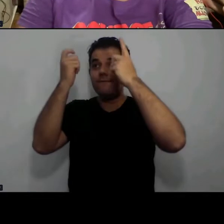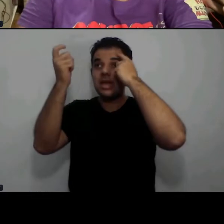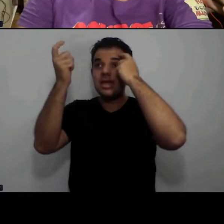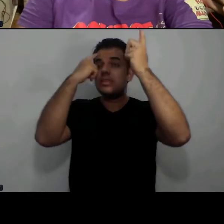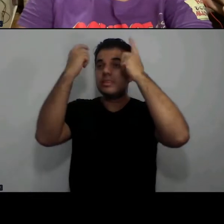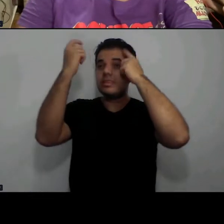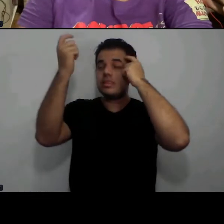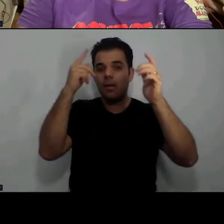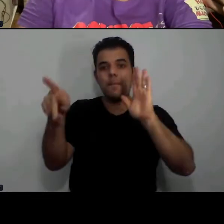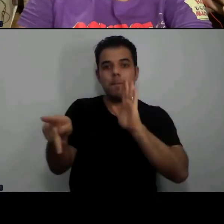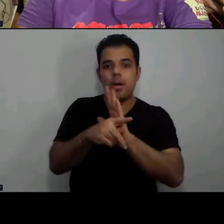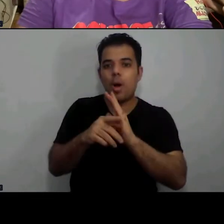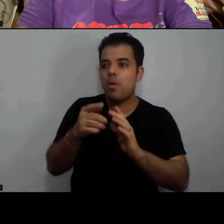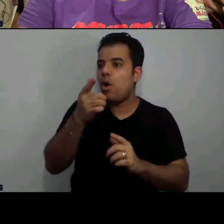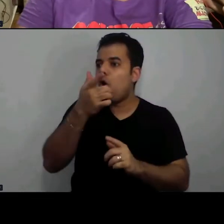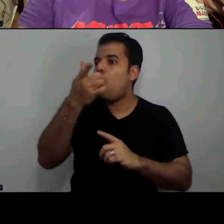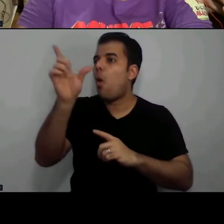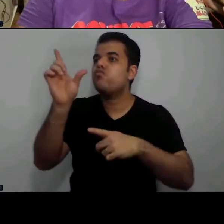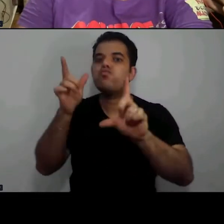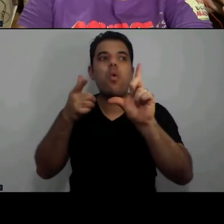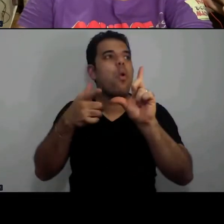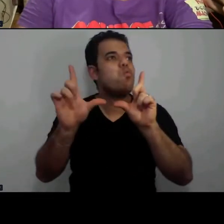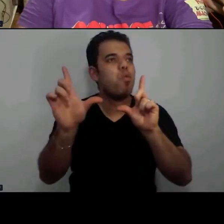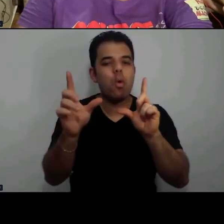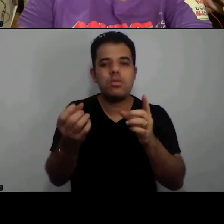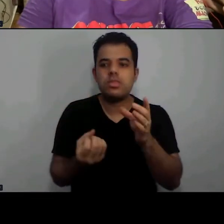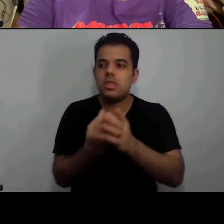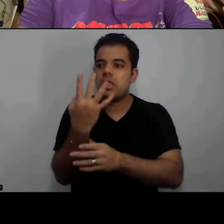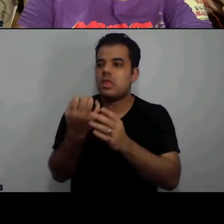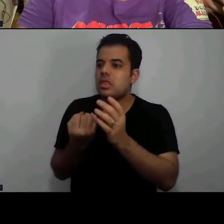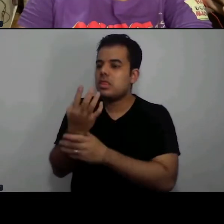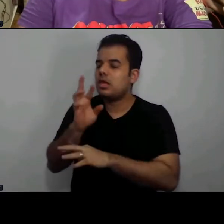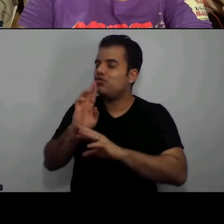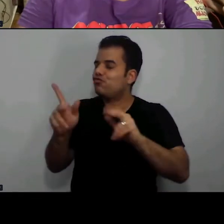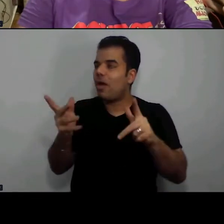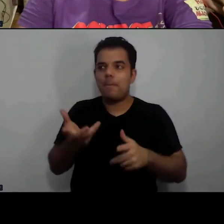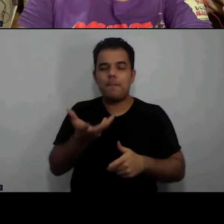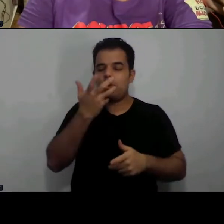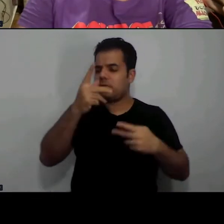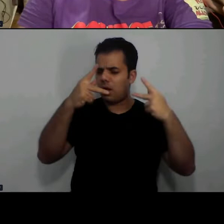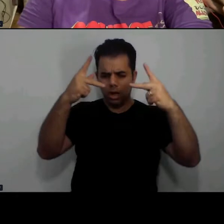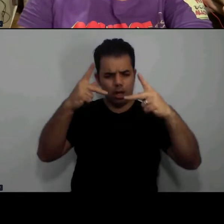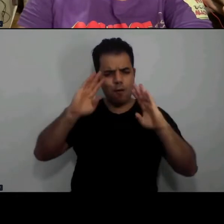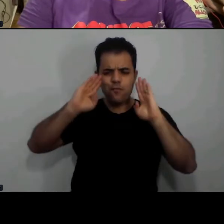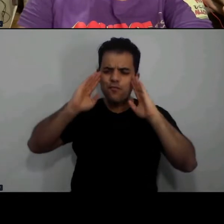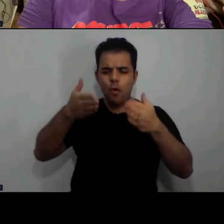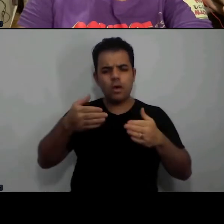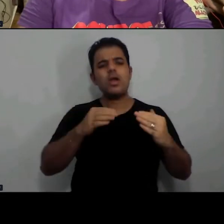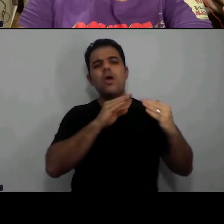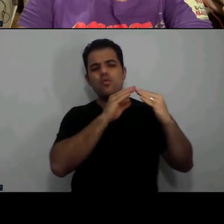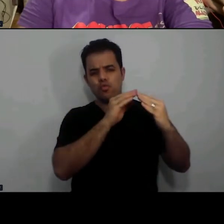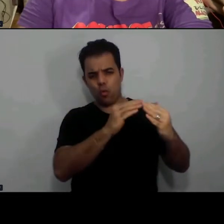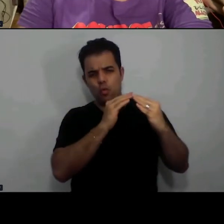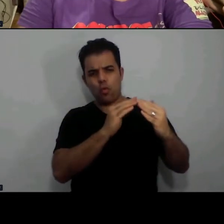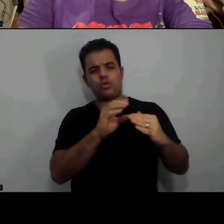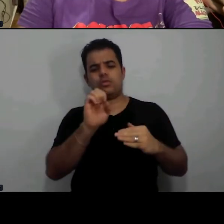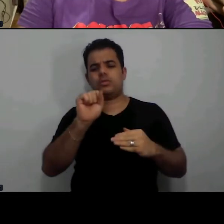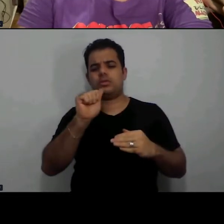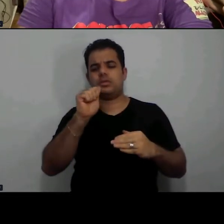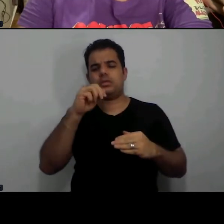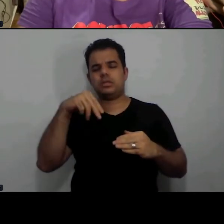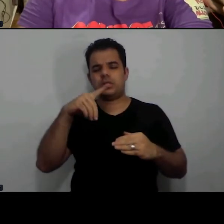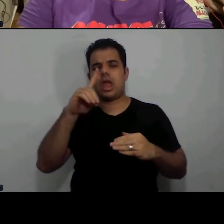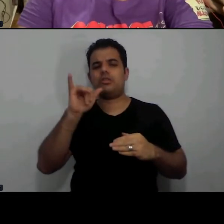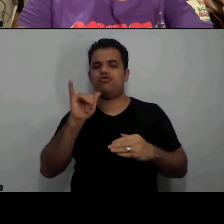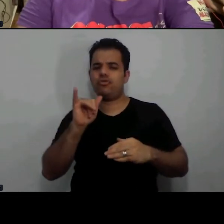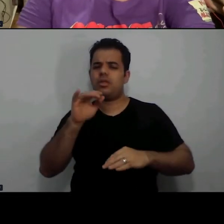a roda, sem querer fazer muita firula, mas eu concordo também com a Sandy. Vai depender muito do